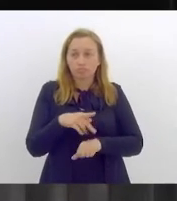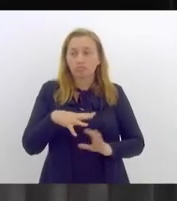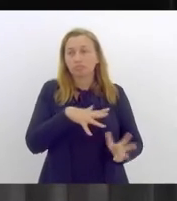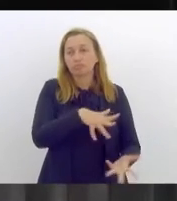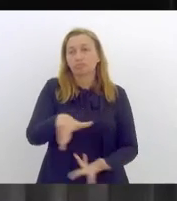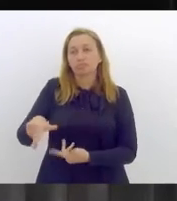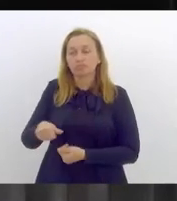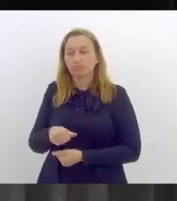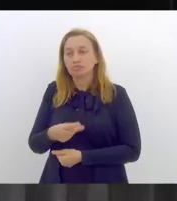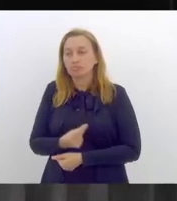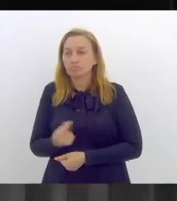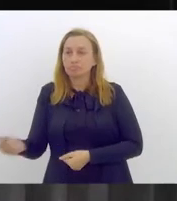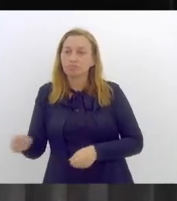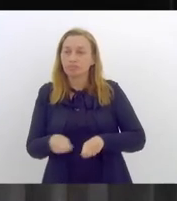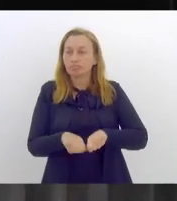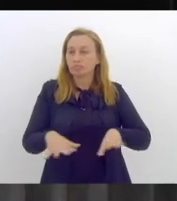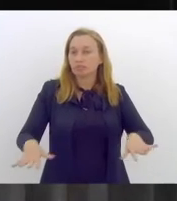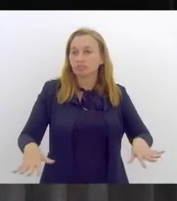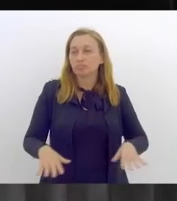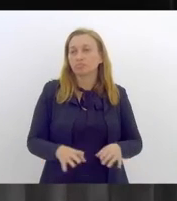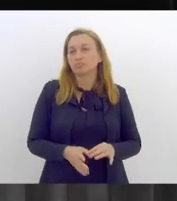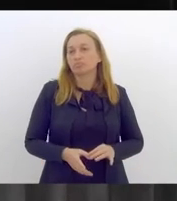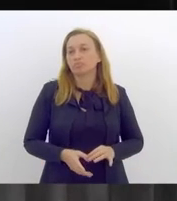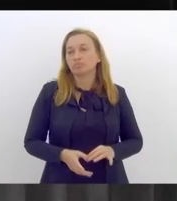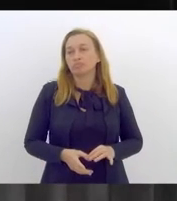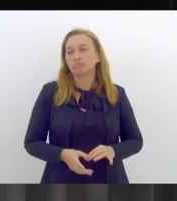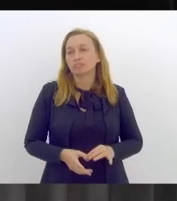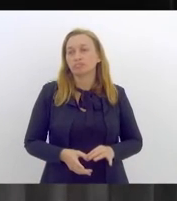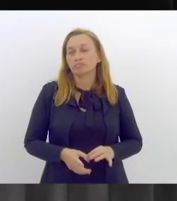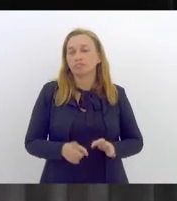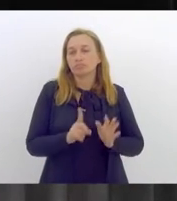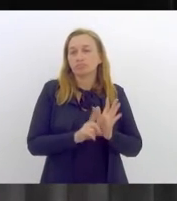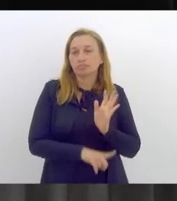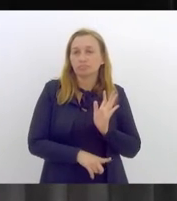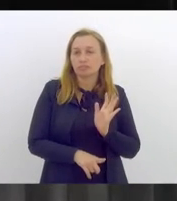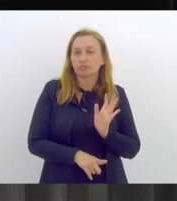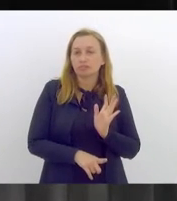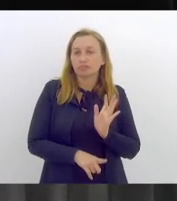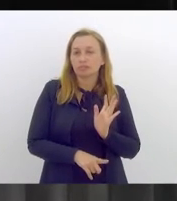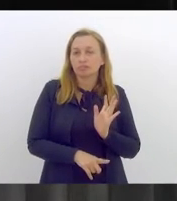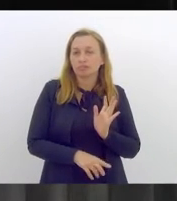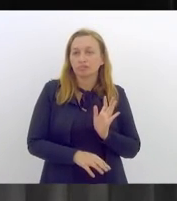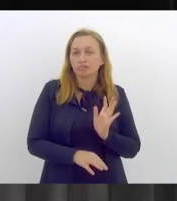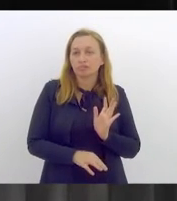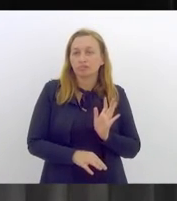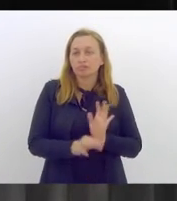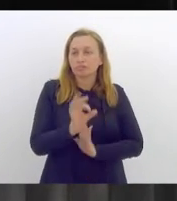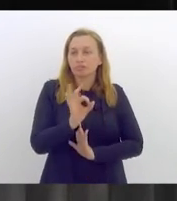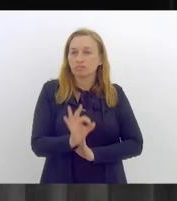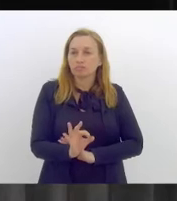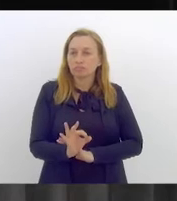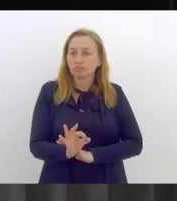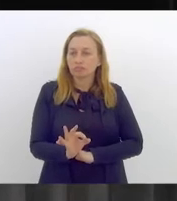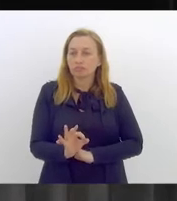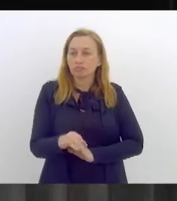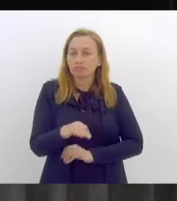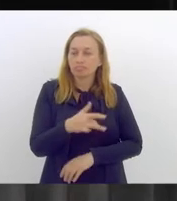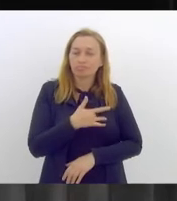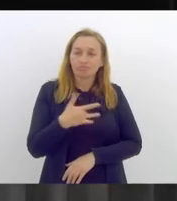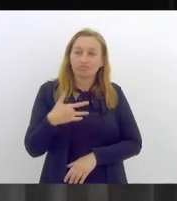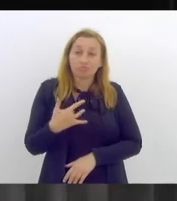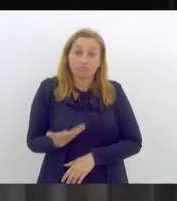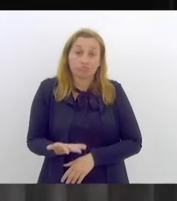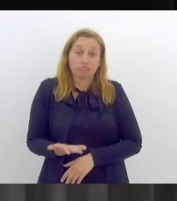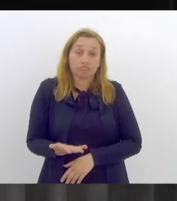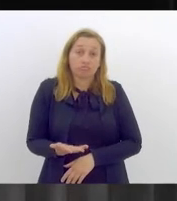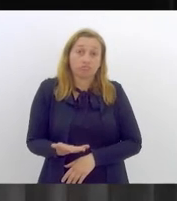inteiro, saiu de uma pandemia, reduzir percentuais da saúde.